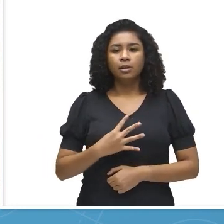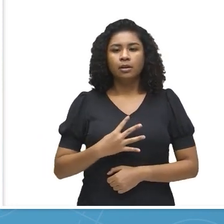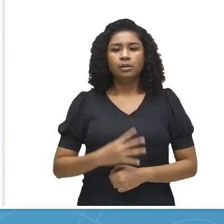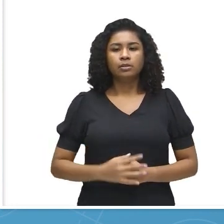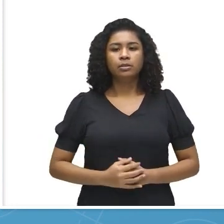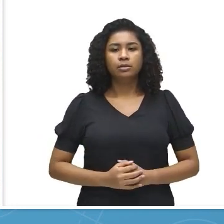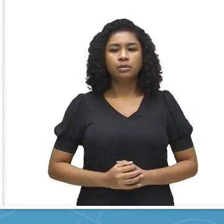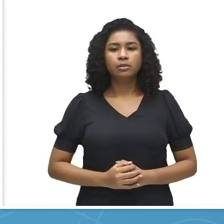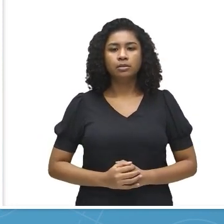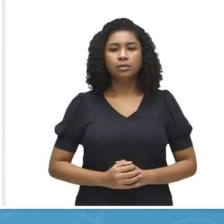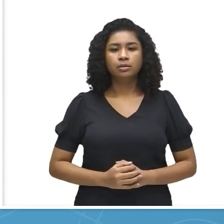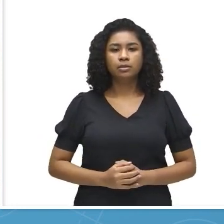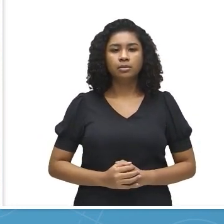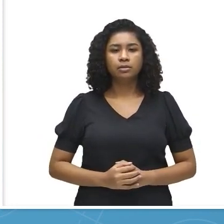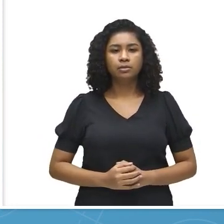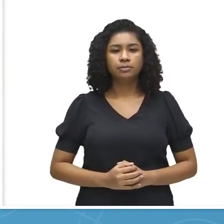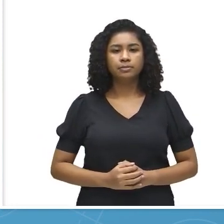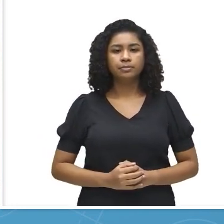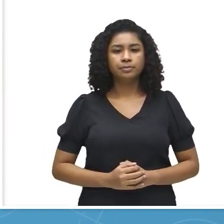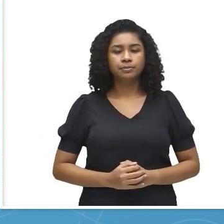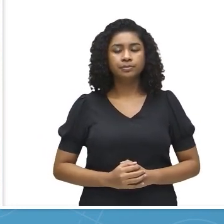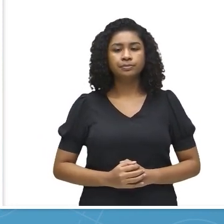Diz o seguinte para a gente a quarta questão.